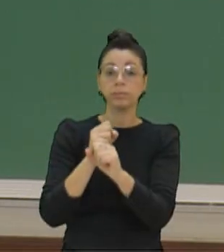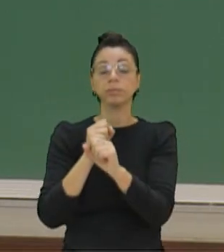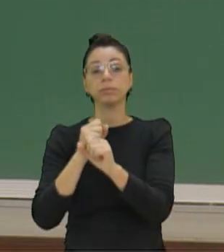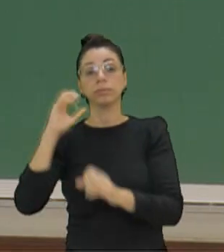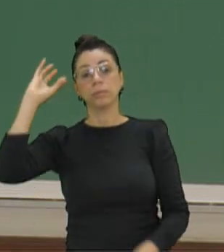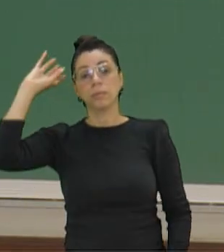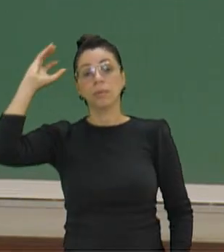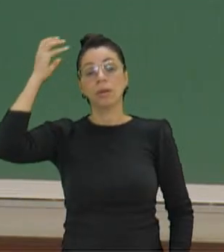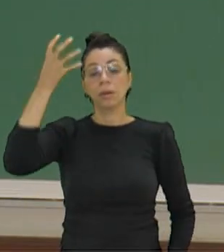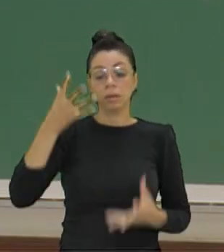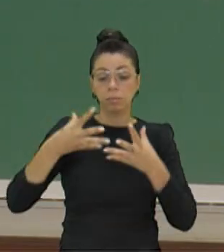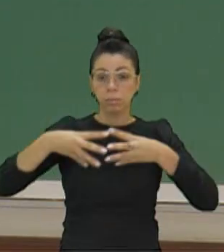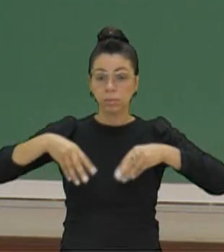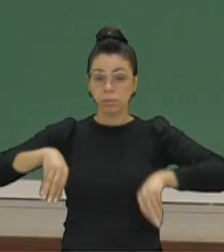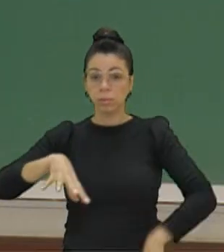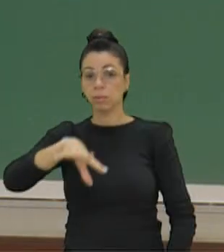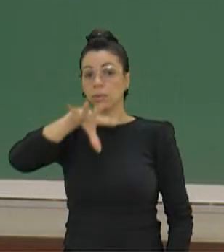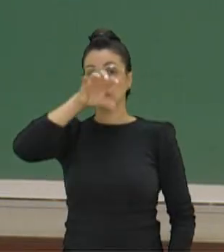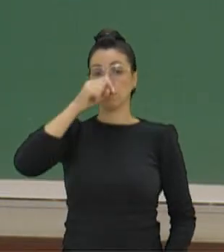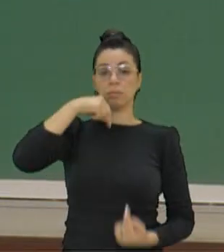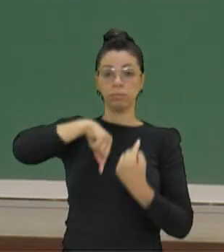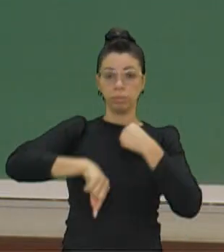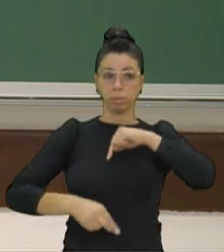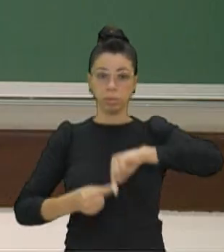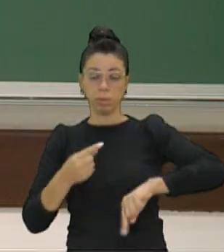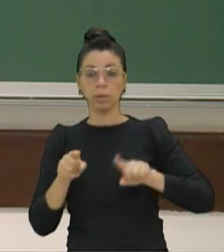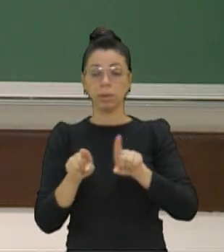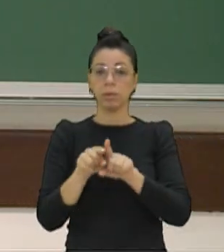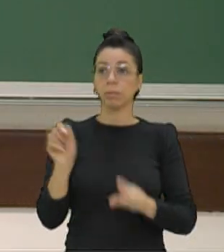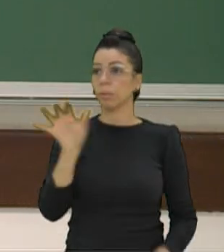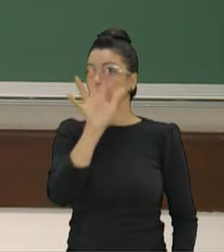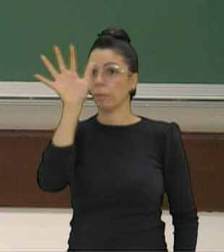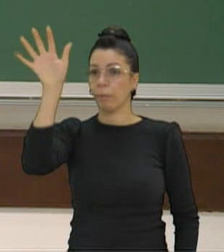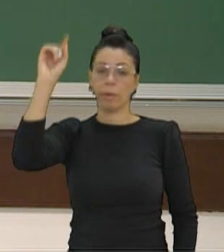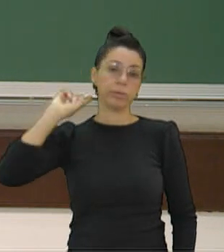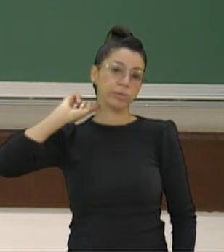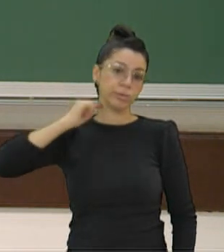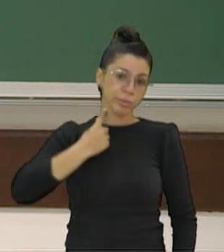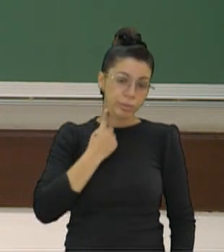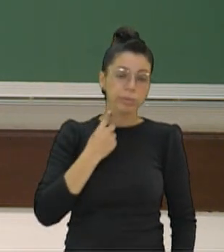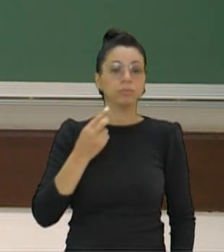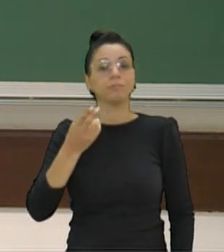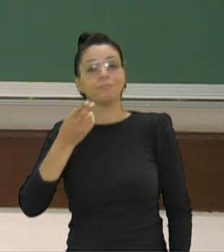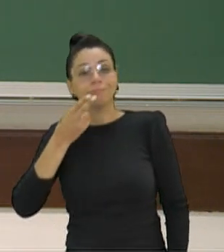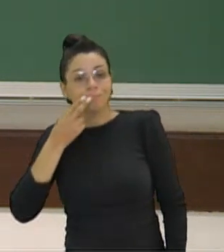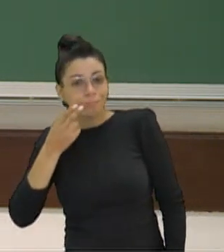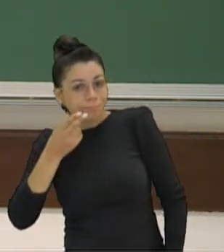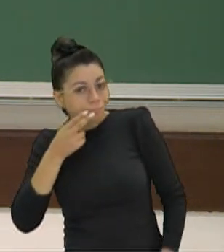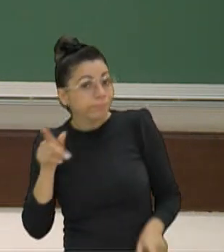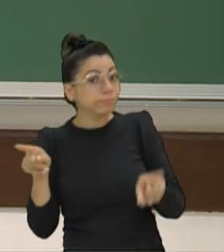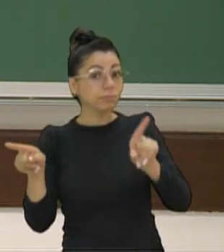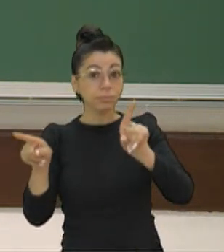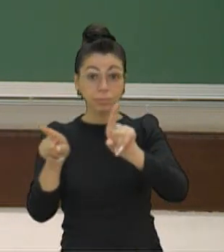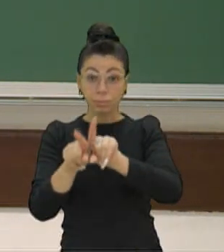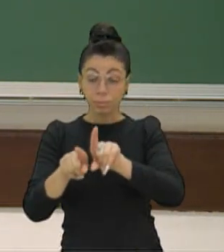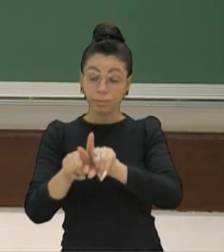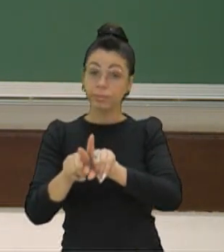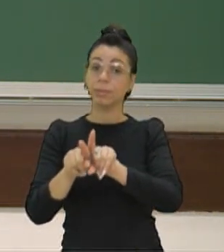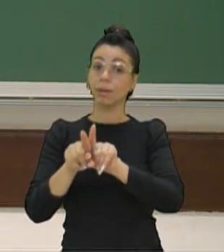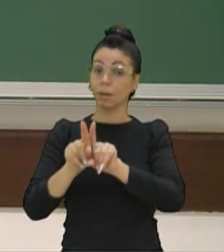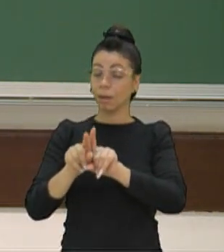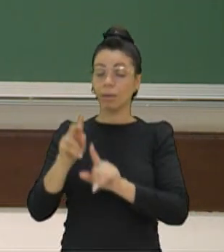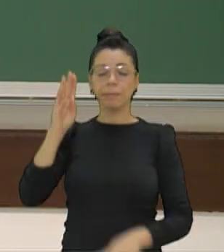sistema respiratório, além do ar poluído, o tabaco, né, o tabagismo, também é sem dúvida um